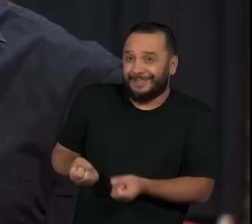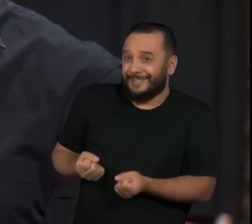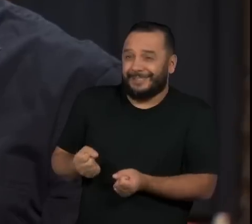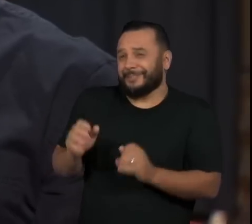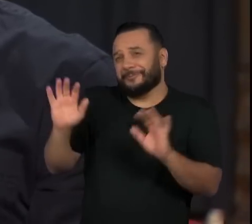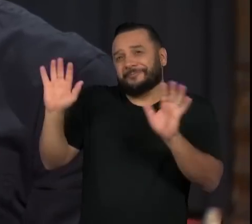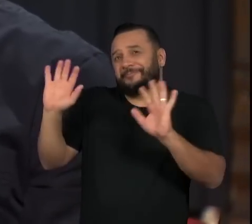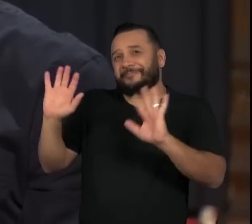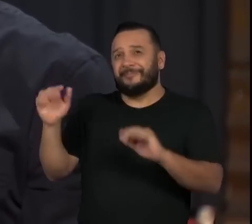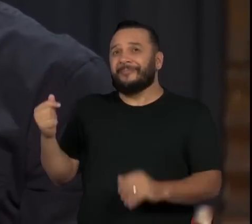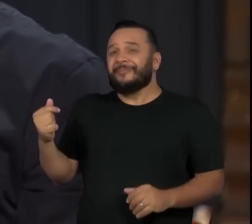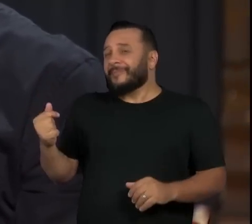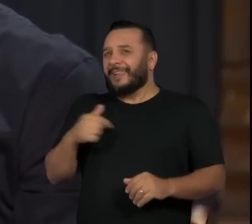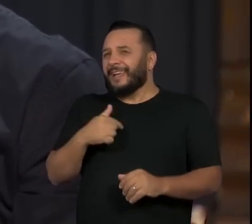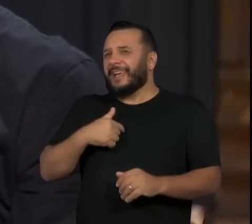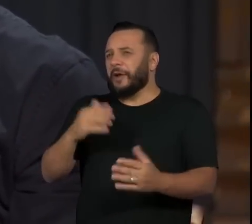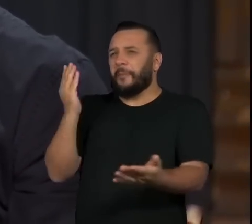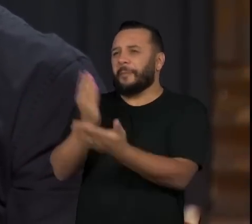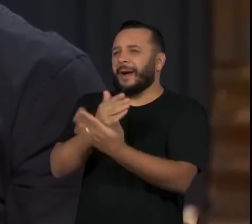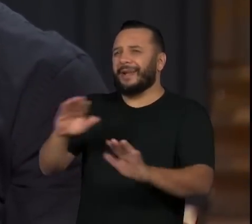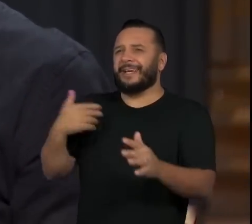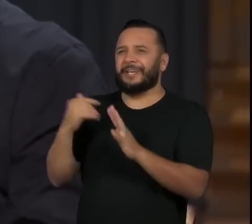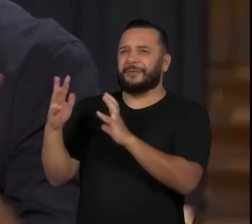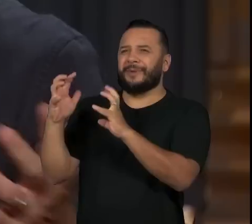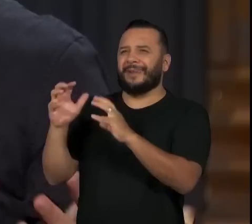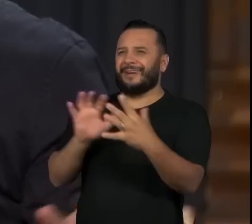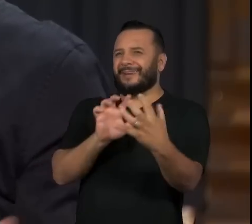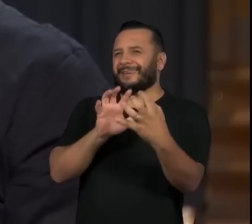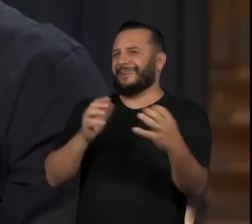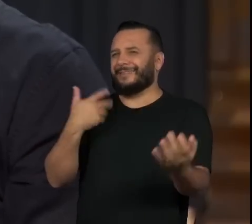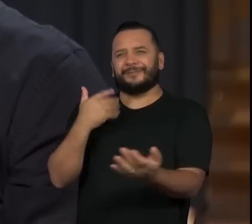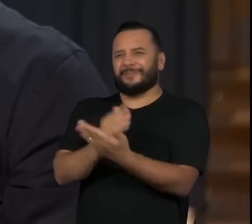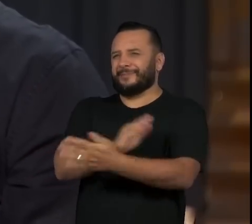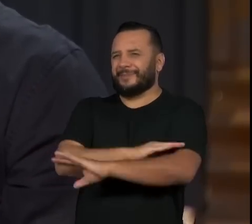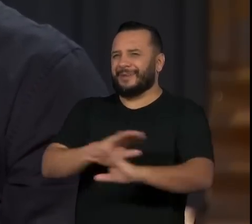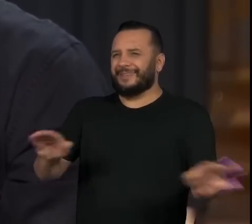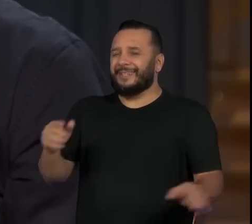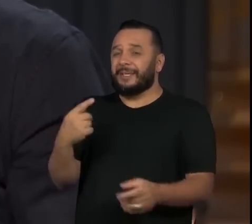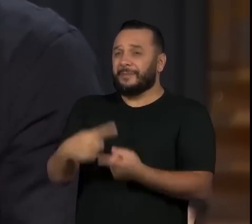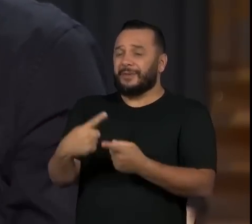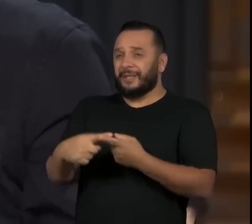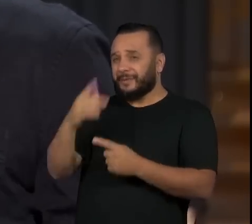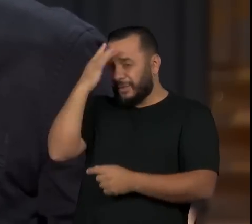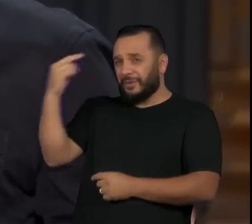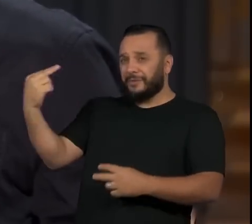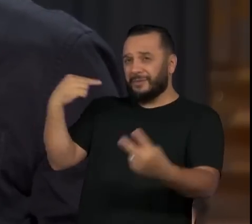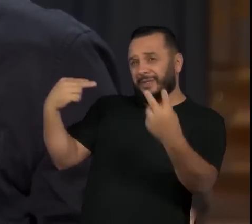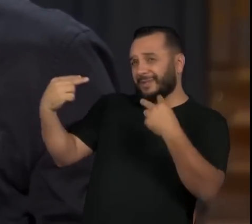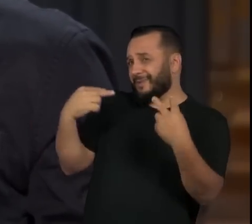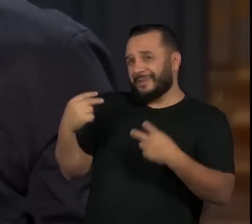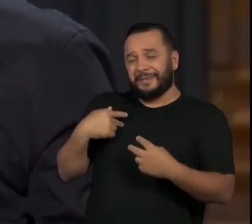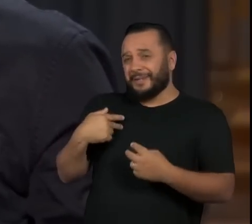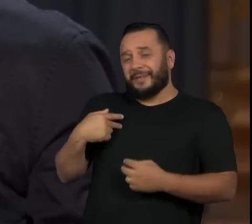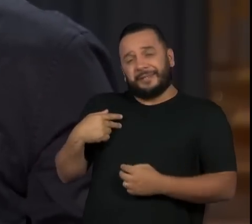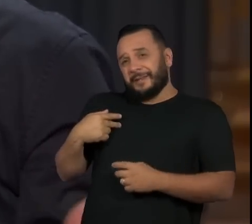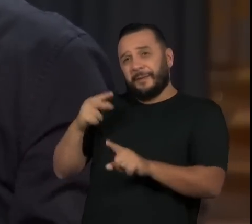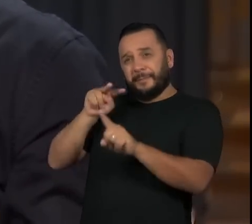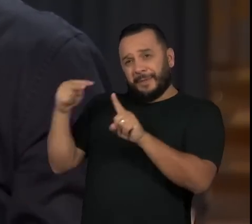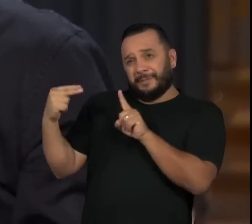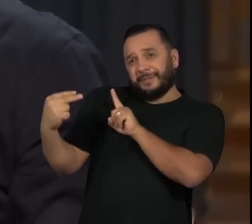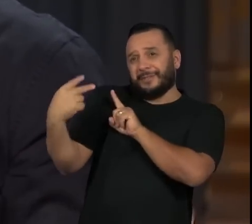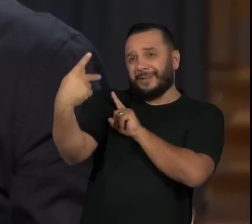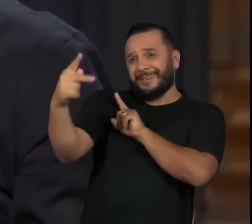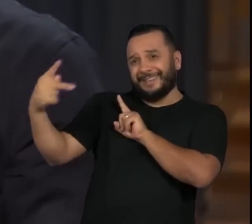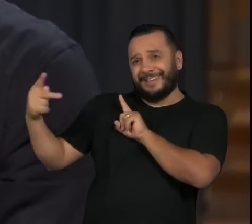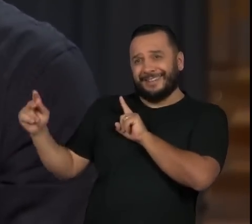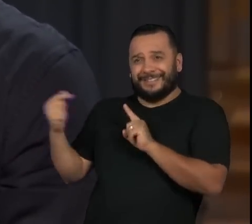Isso é outra coisa que eu parei de brigar muito, sabe? A visão que as pessoas têm de mim é a visão que as pessoas têm de mim. Não adianta eu